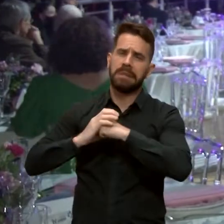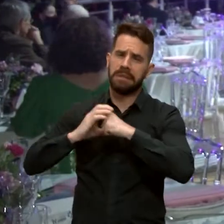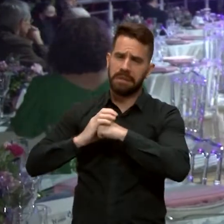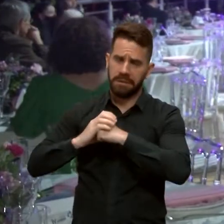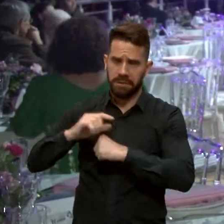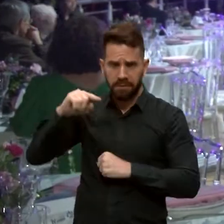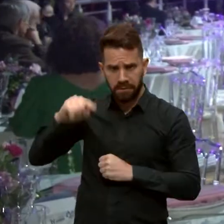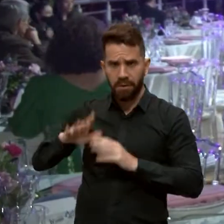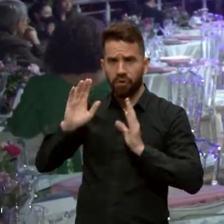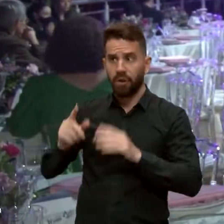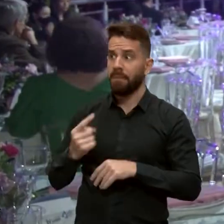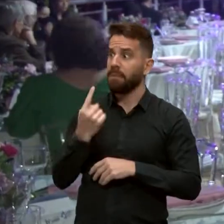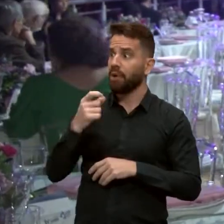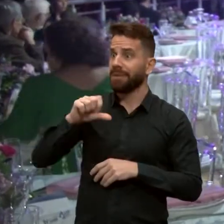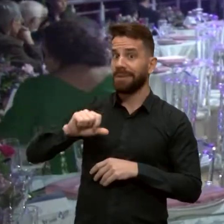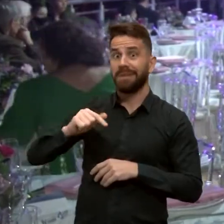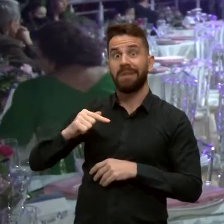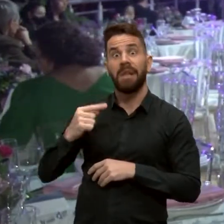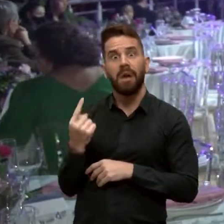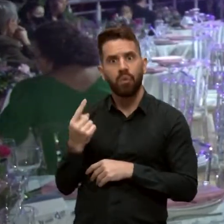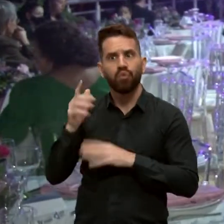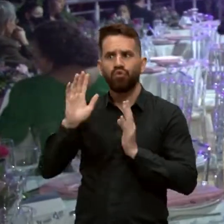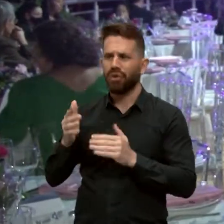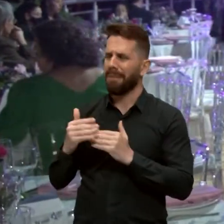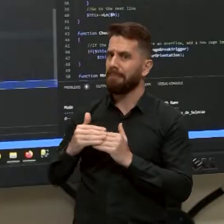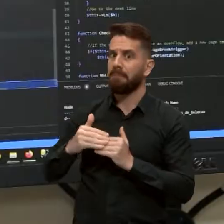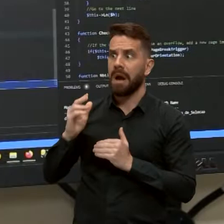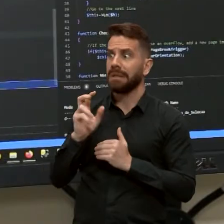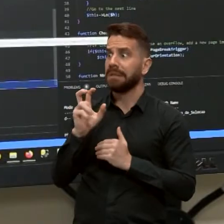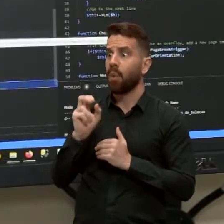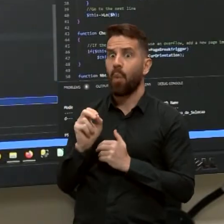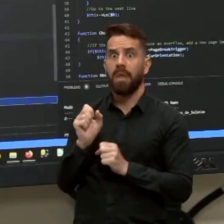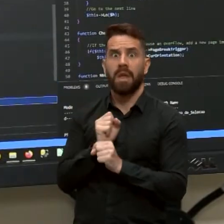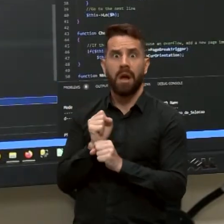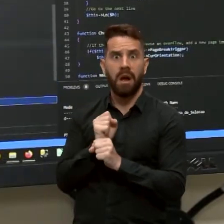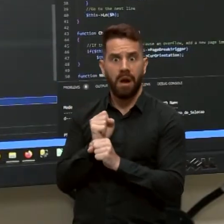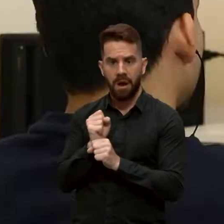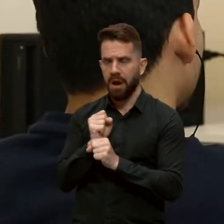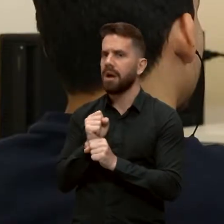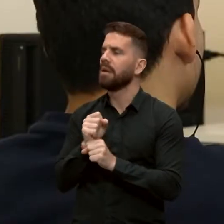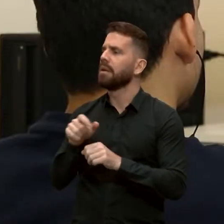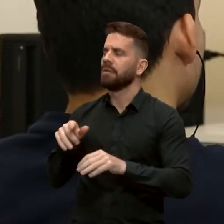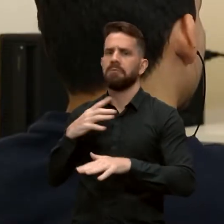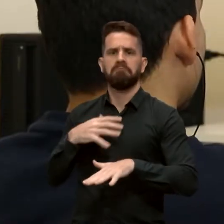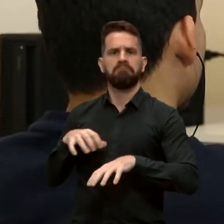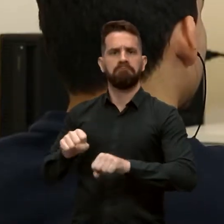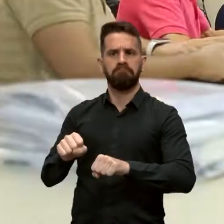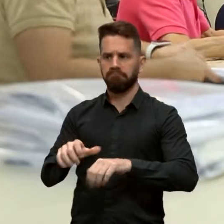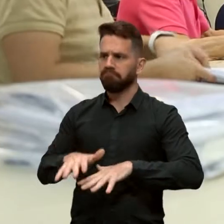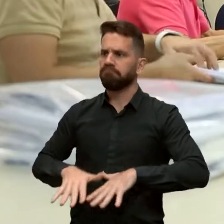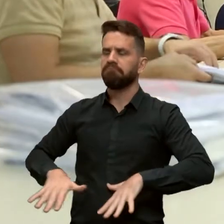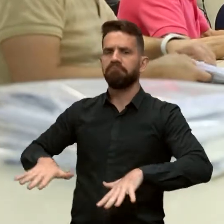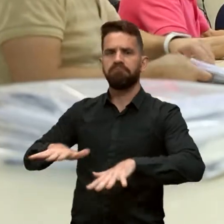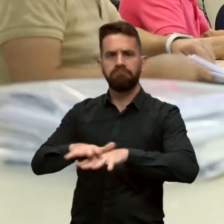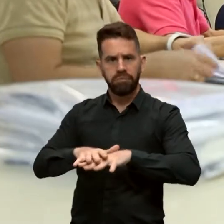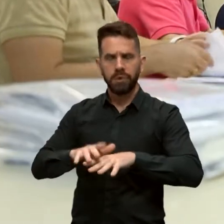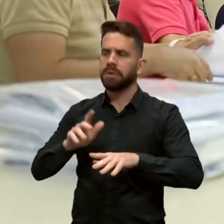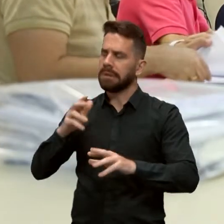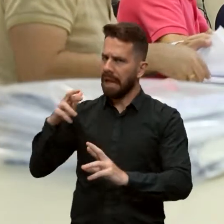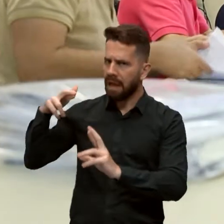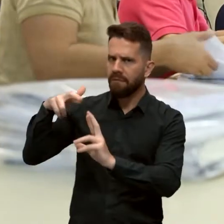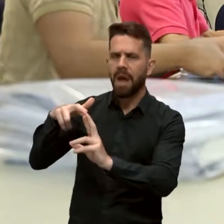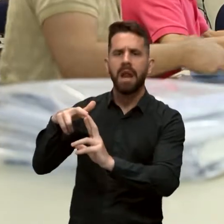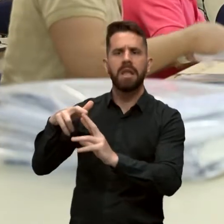desde 71, então fazem mais de 50 anos que existe, e ele foi se consolidando na área de concursos